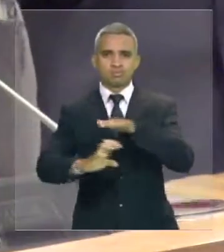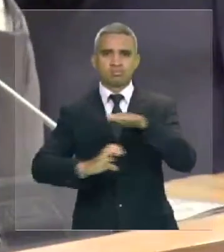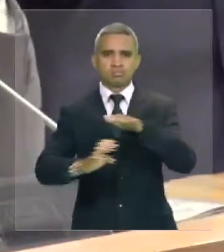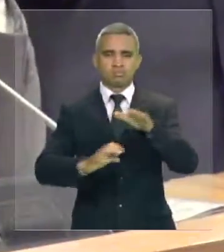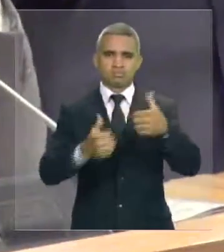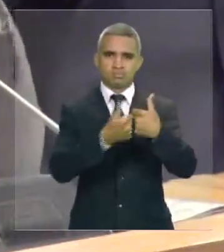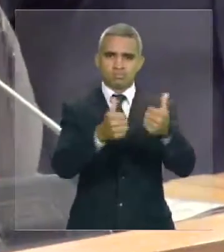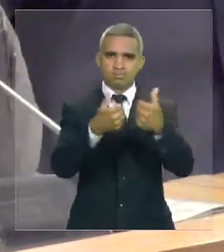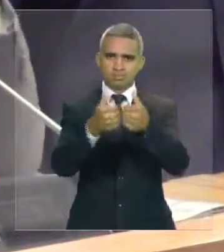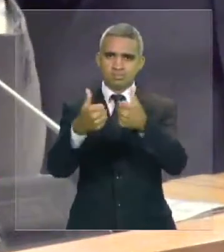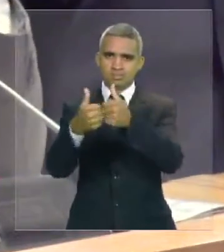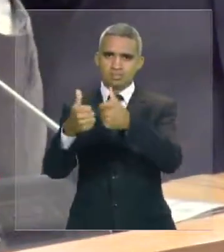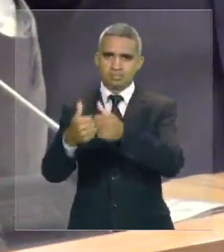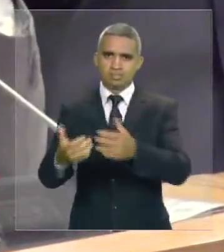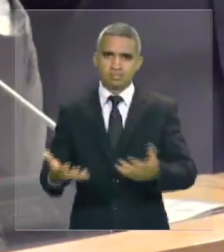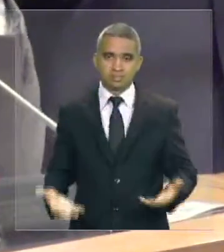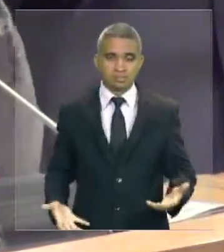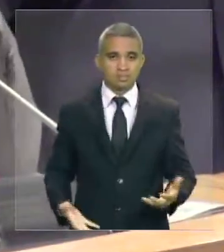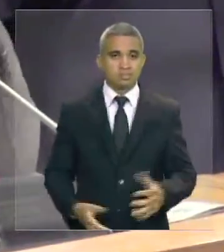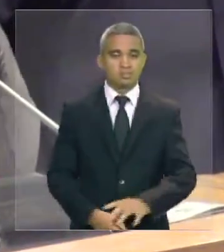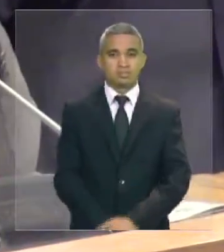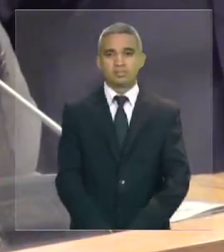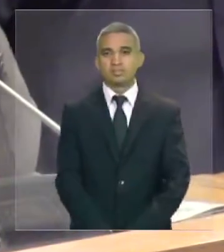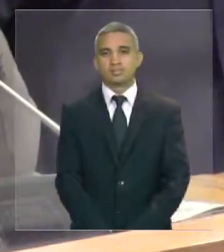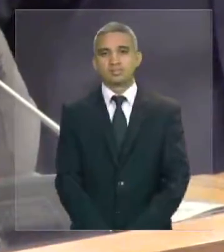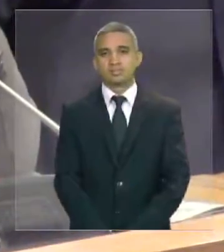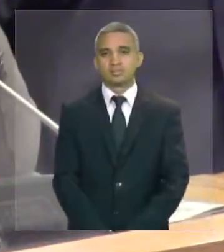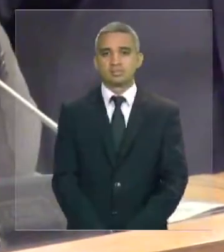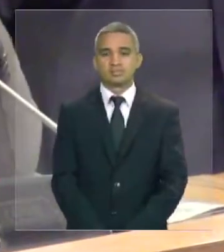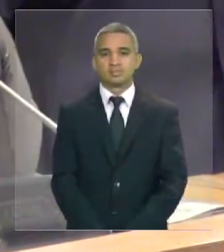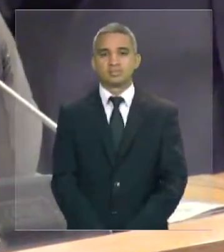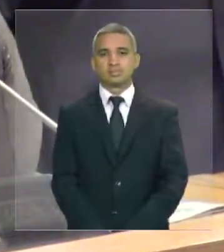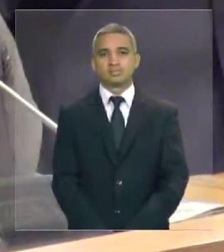Uma licitação esperada